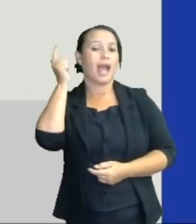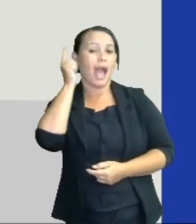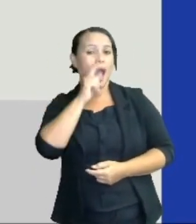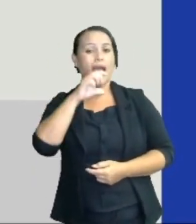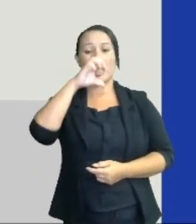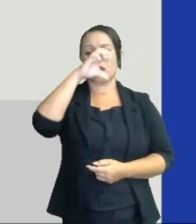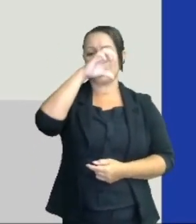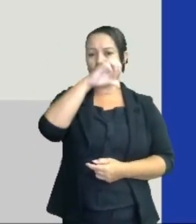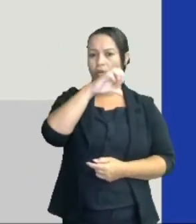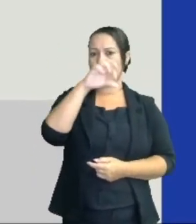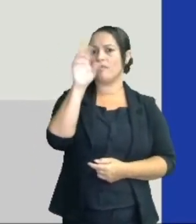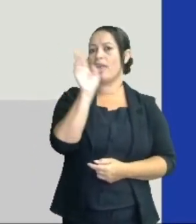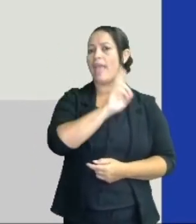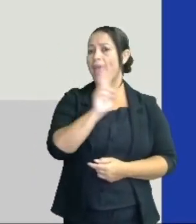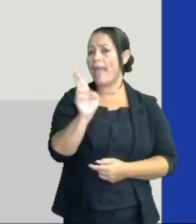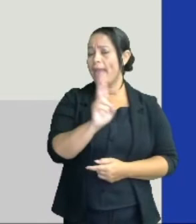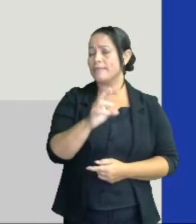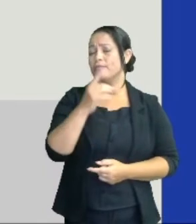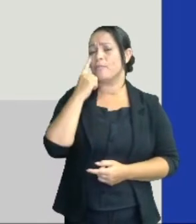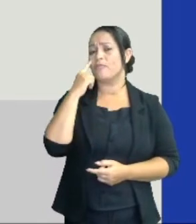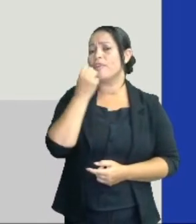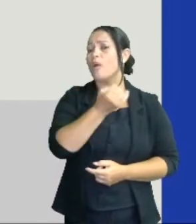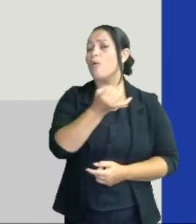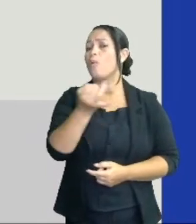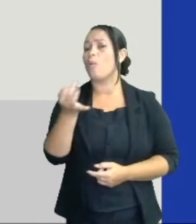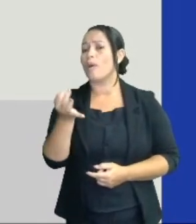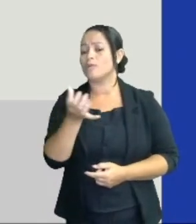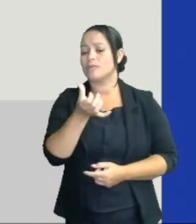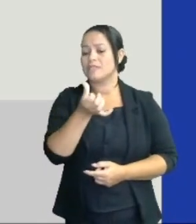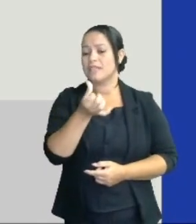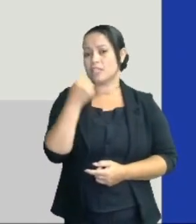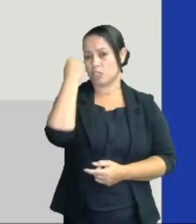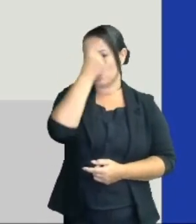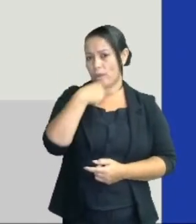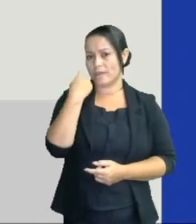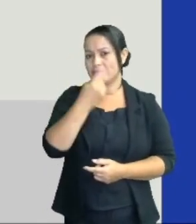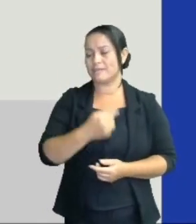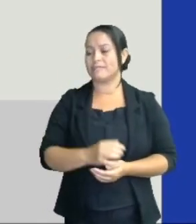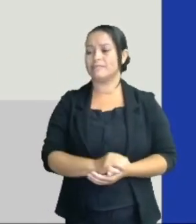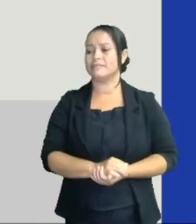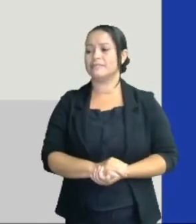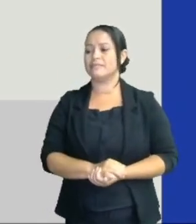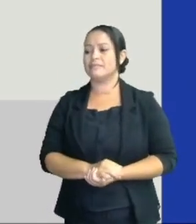R$ 9,00. Então, vamos ver quanto é que ela recebe 6 horas?